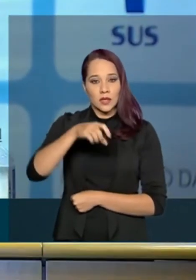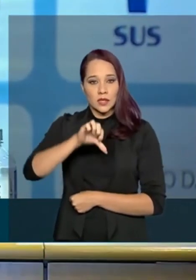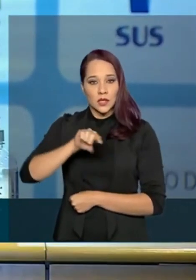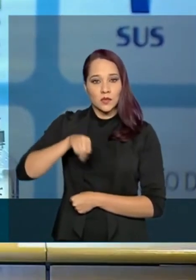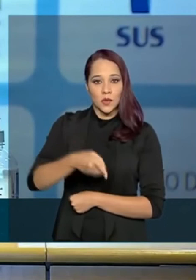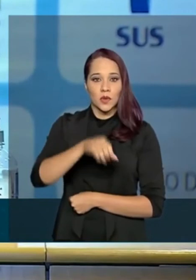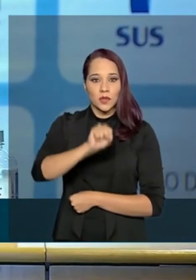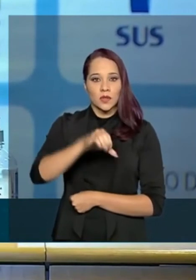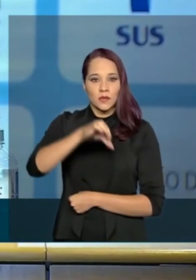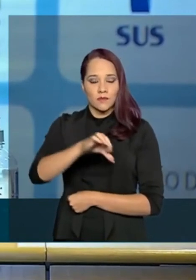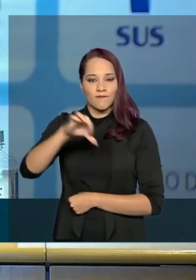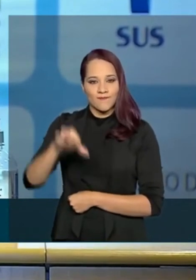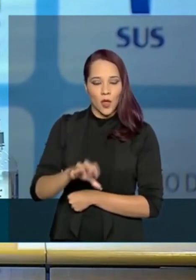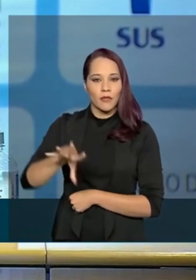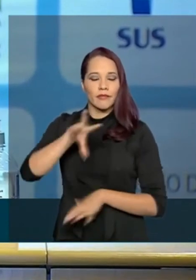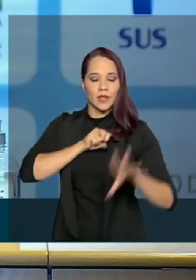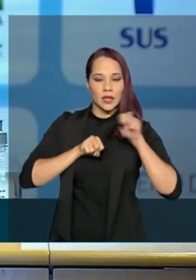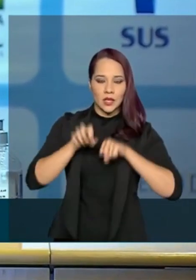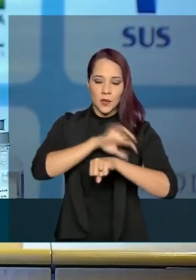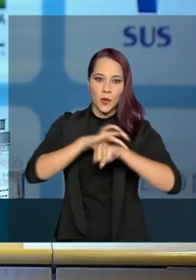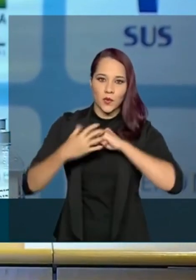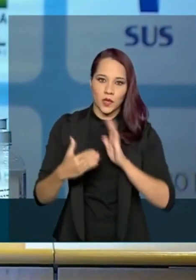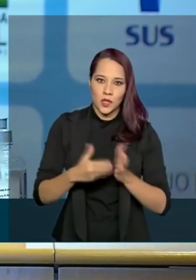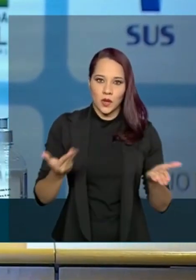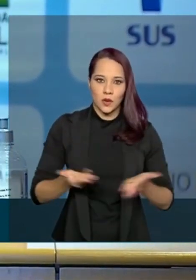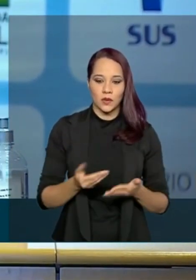4.197.889 infectados pela Covid até o momento.